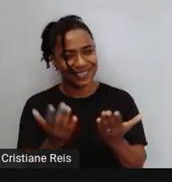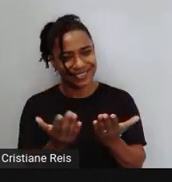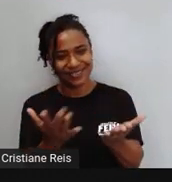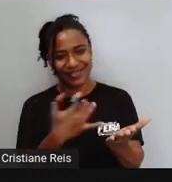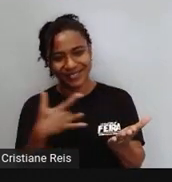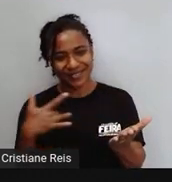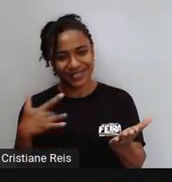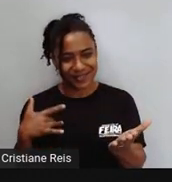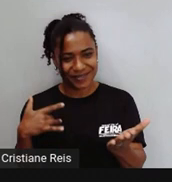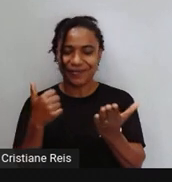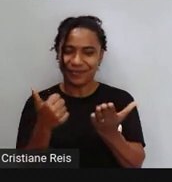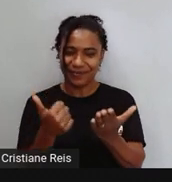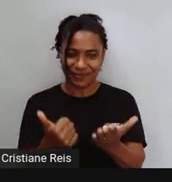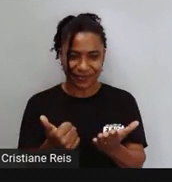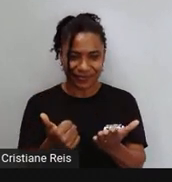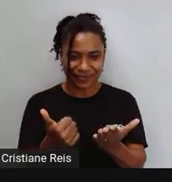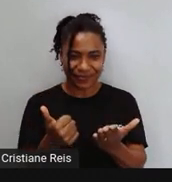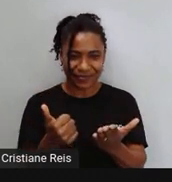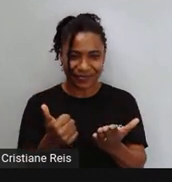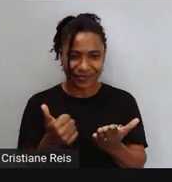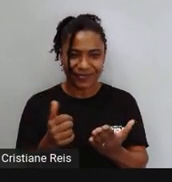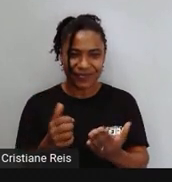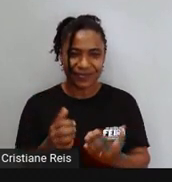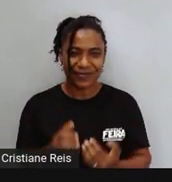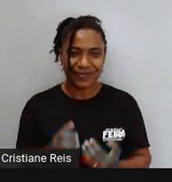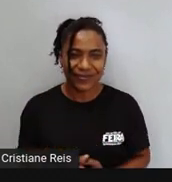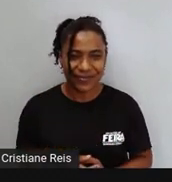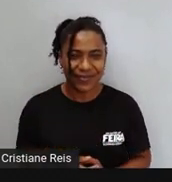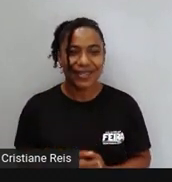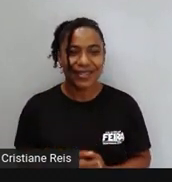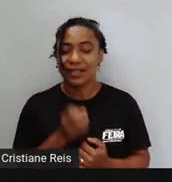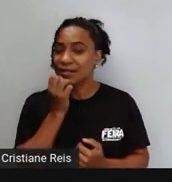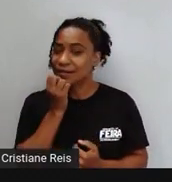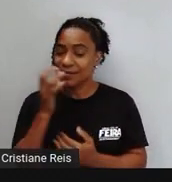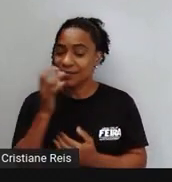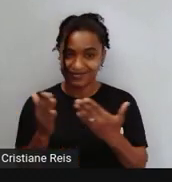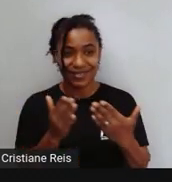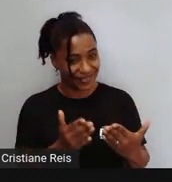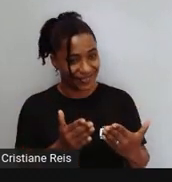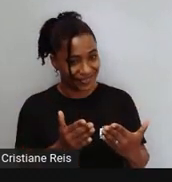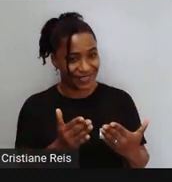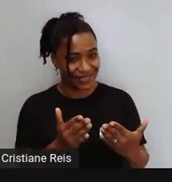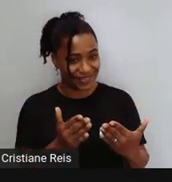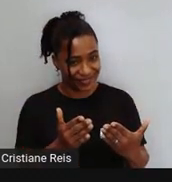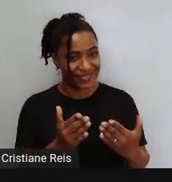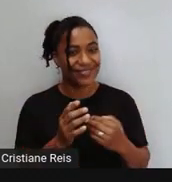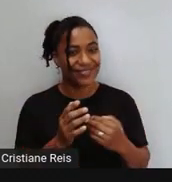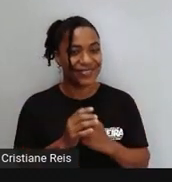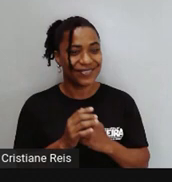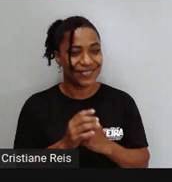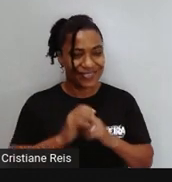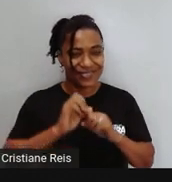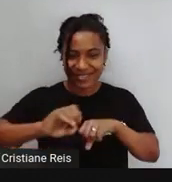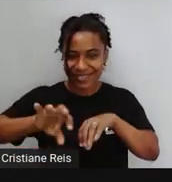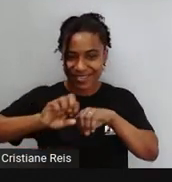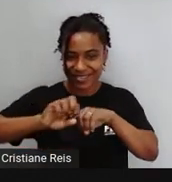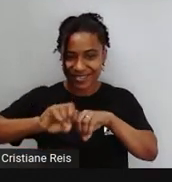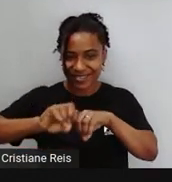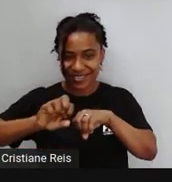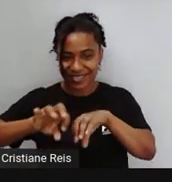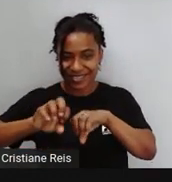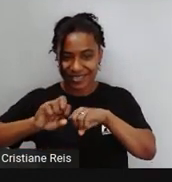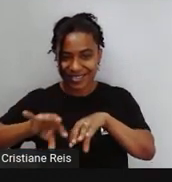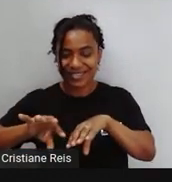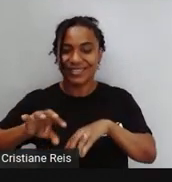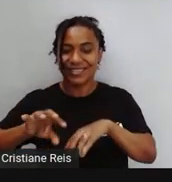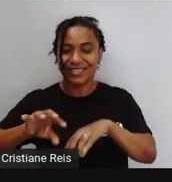estejam muito bem. Welcome to our English class number 20. Sejam bem-vindos à nossa aula